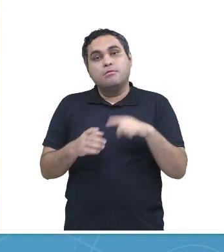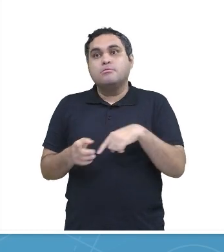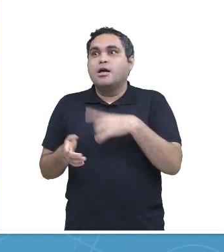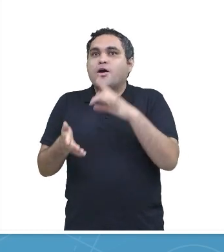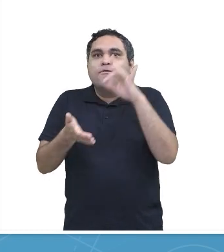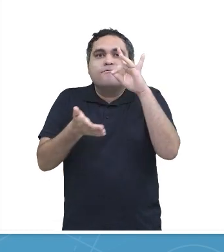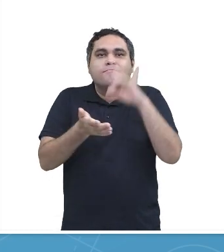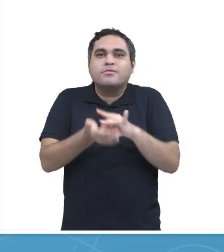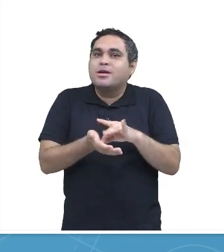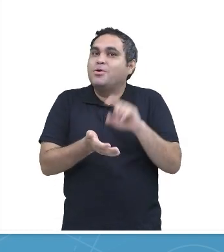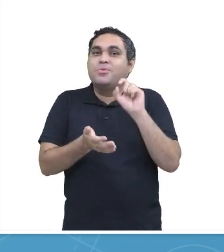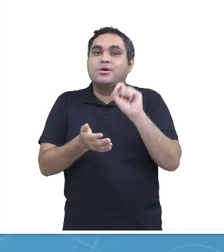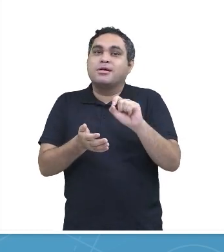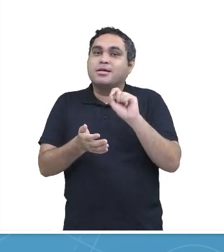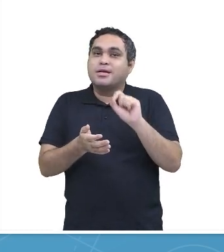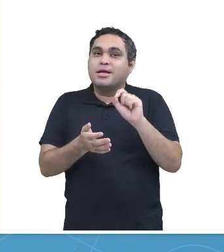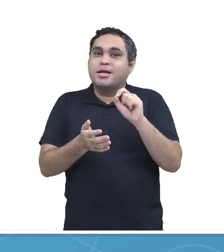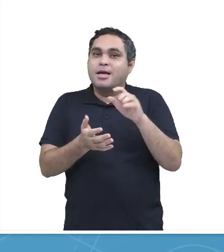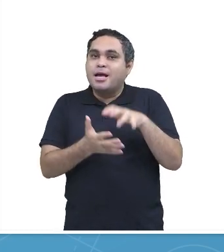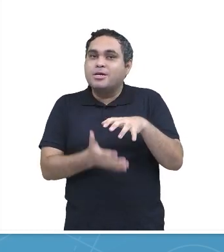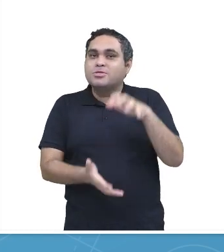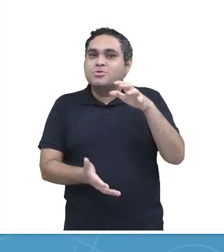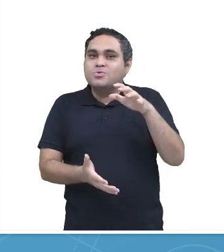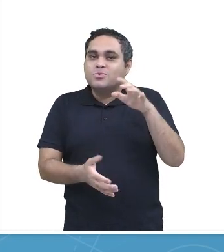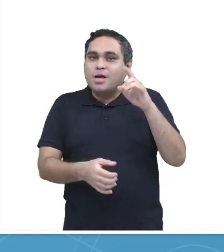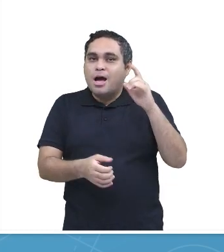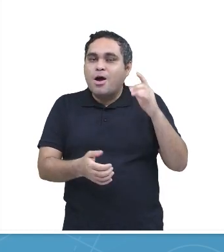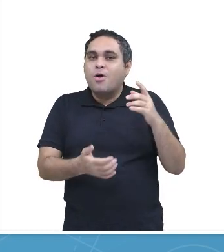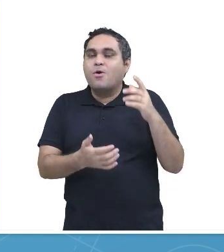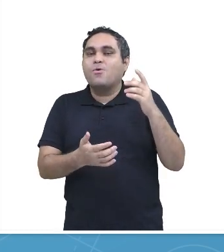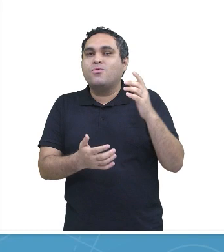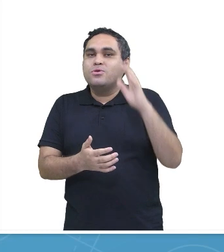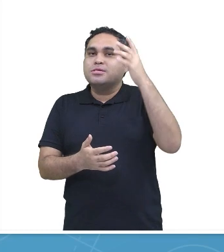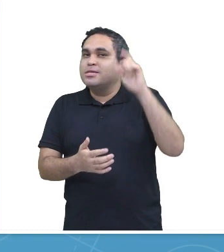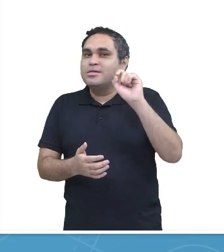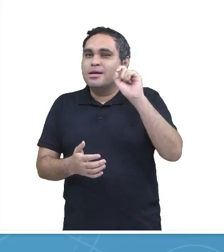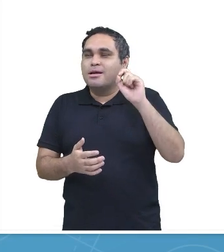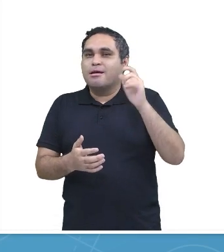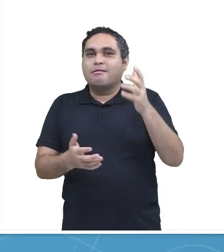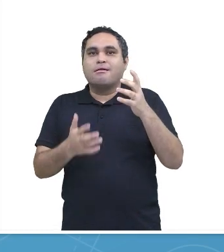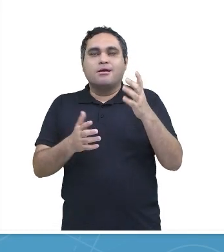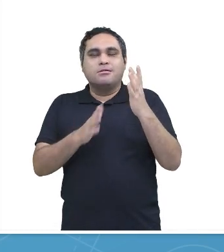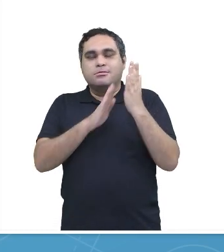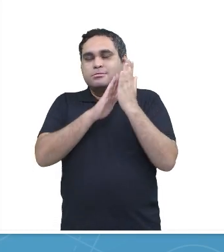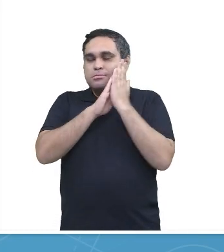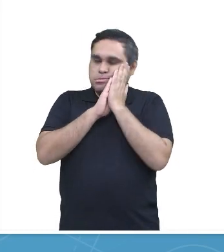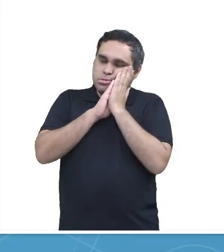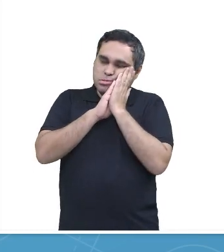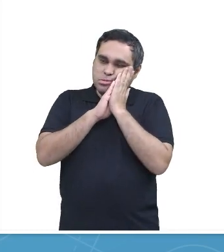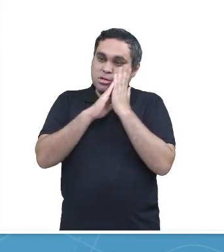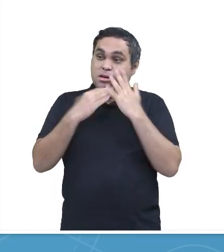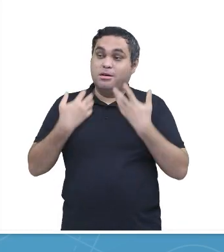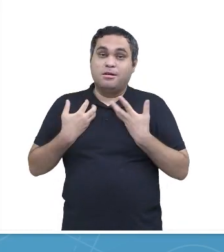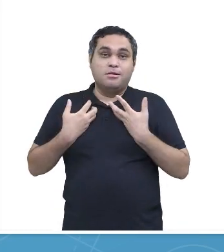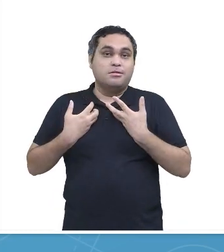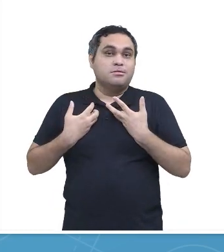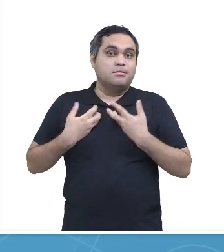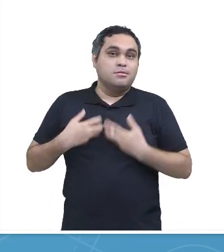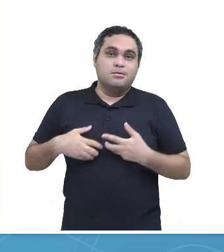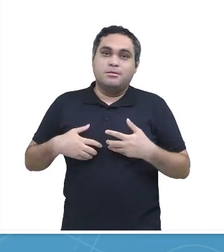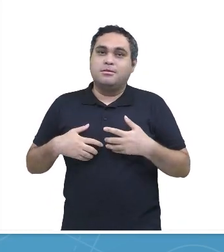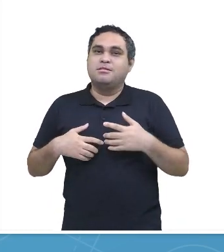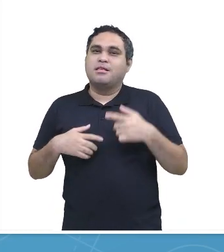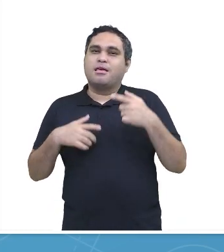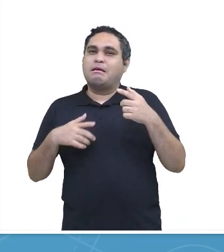chega na realidade, na vida adulta, o que mais quer a pessoa é dormir. Em vez de ficar jogando até tarde,